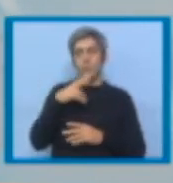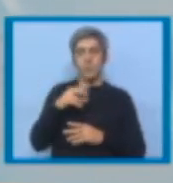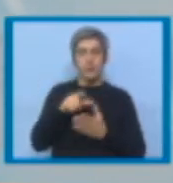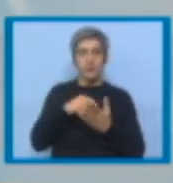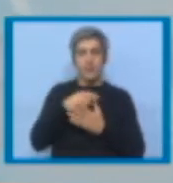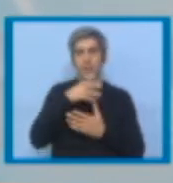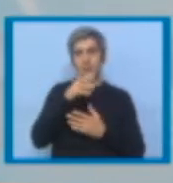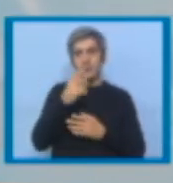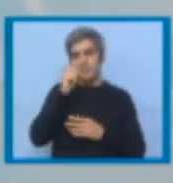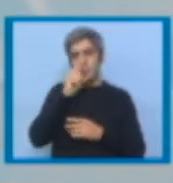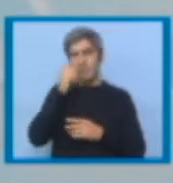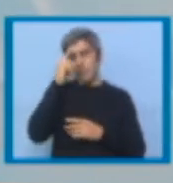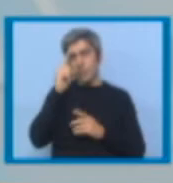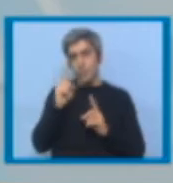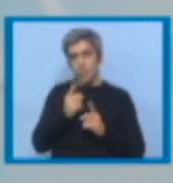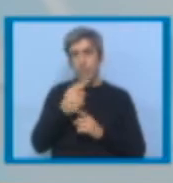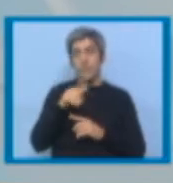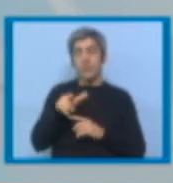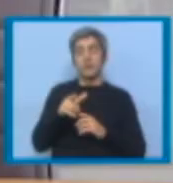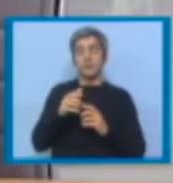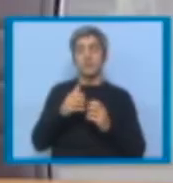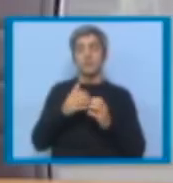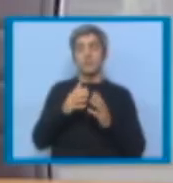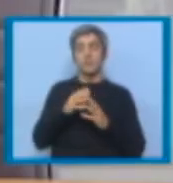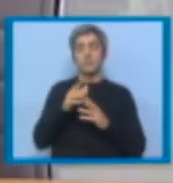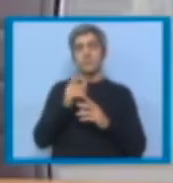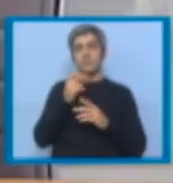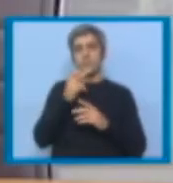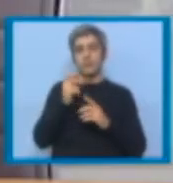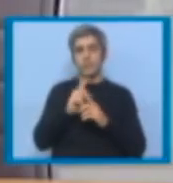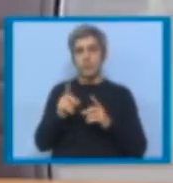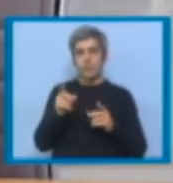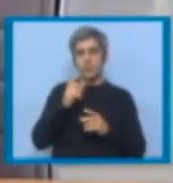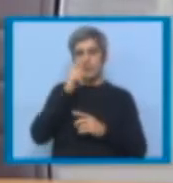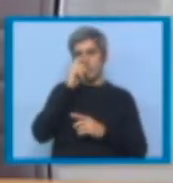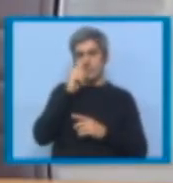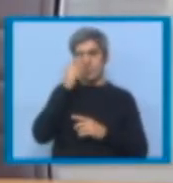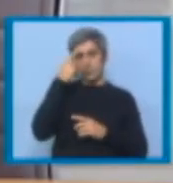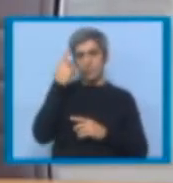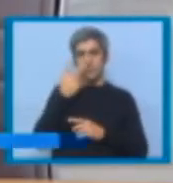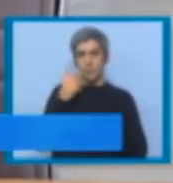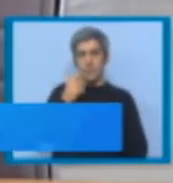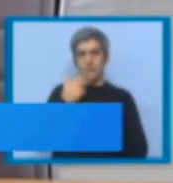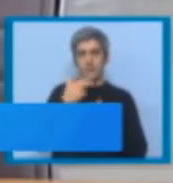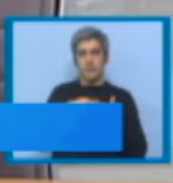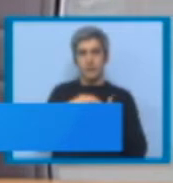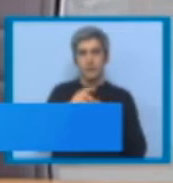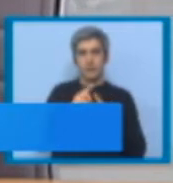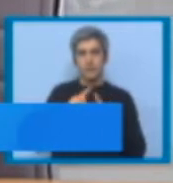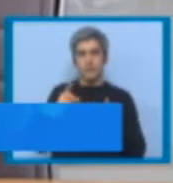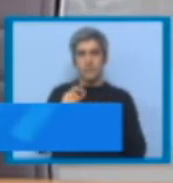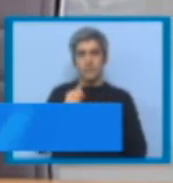que a memória é curta. Neste caso, é de todo uma expressão proibida. É completamente